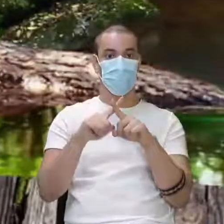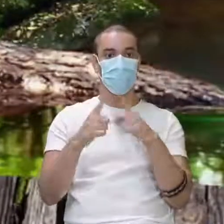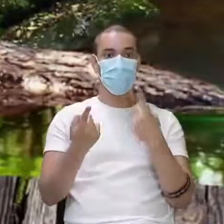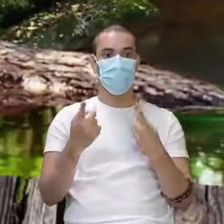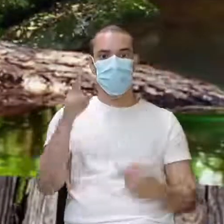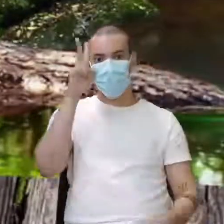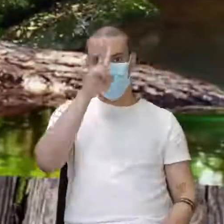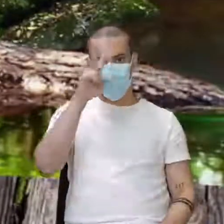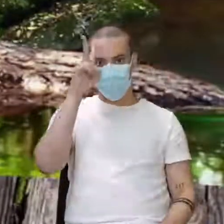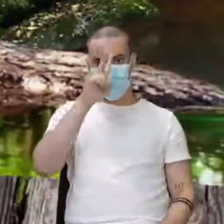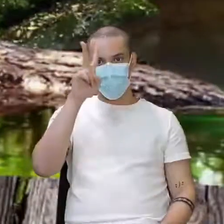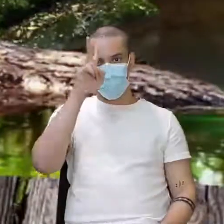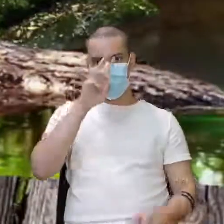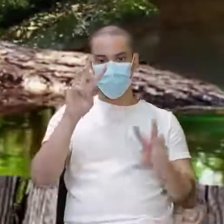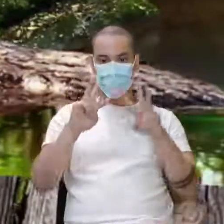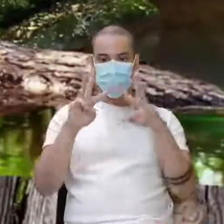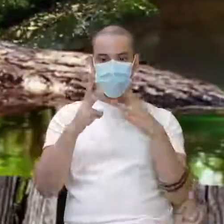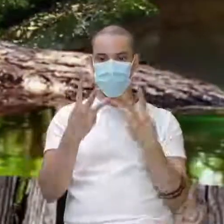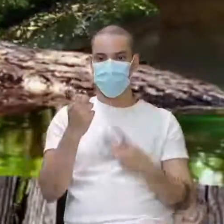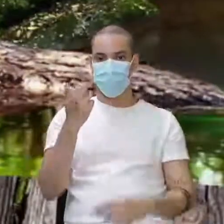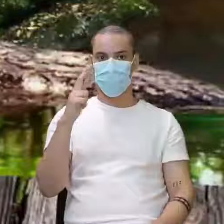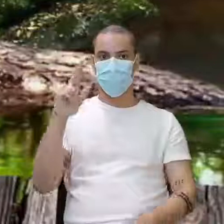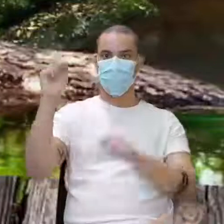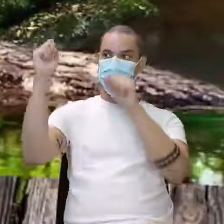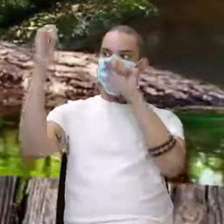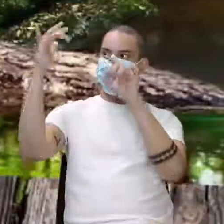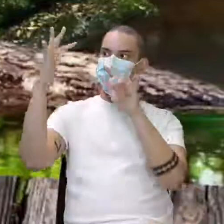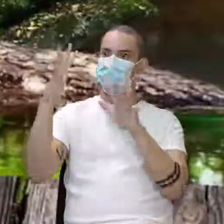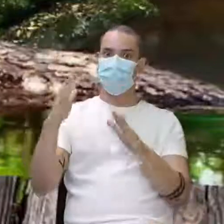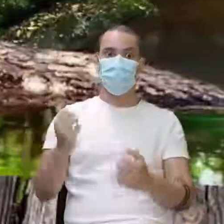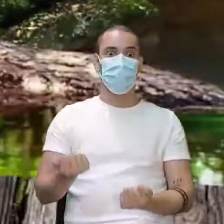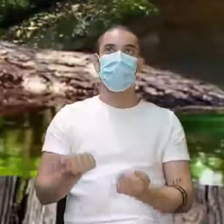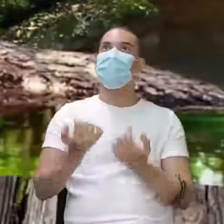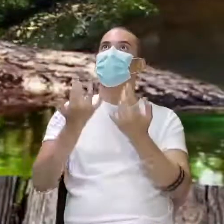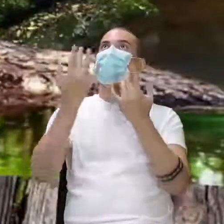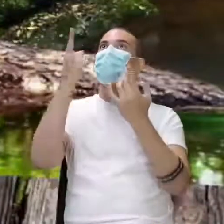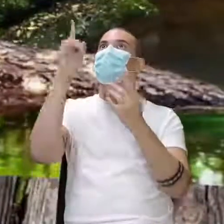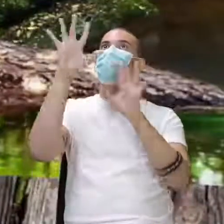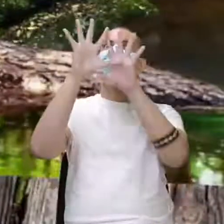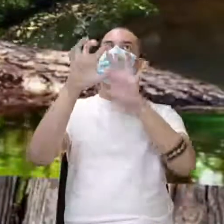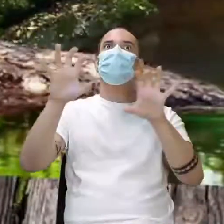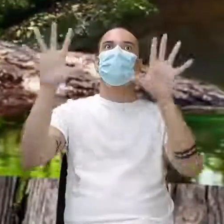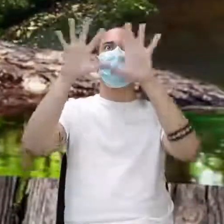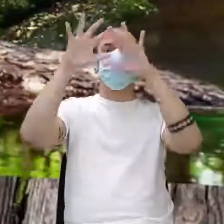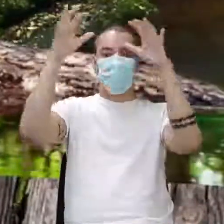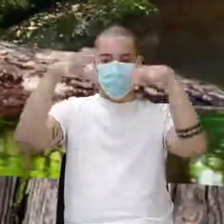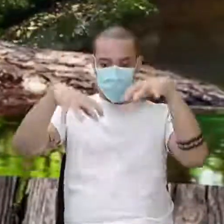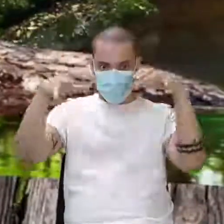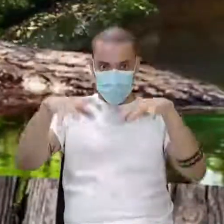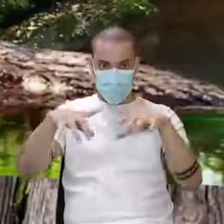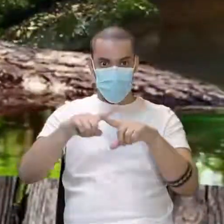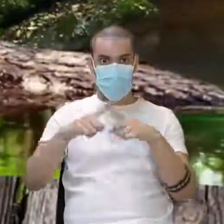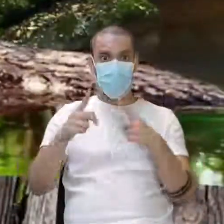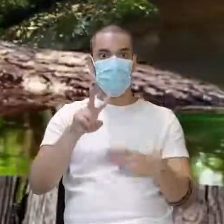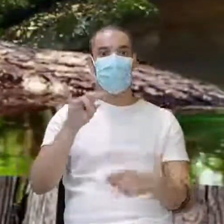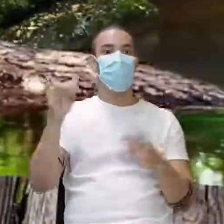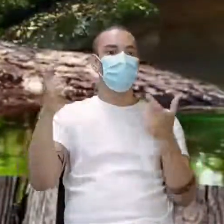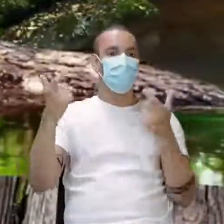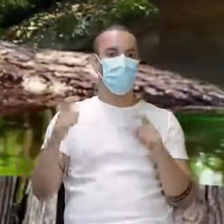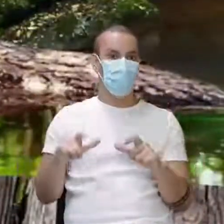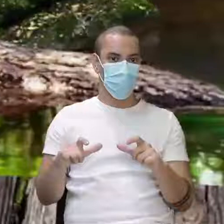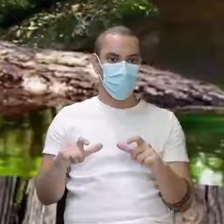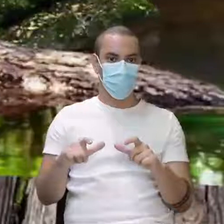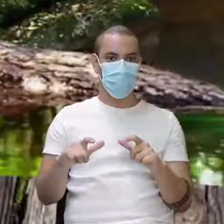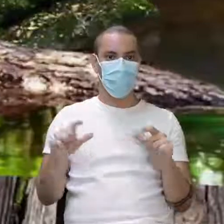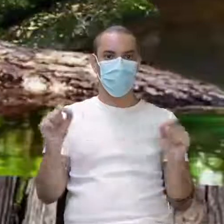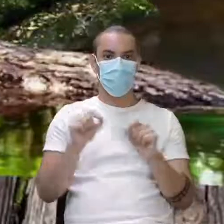que lembra das massas de ar? Ok, professora, mas evaporou, formou as nuvens. Era para cair ali, né? Mas as